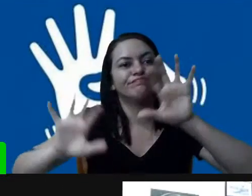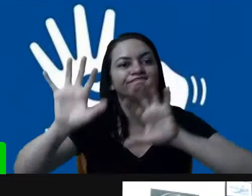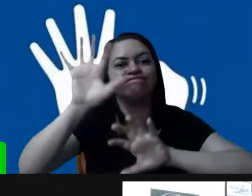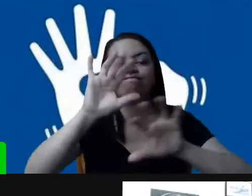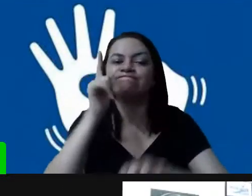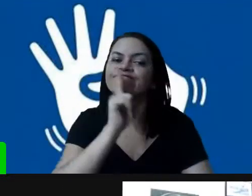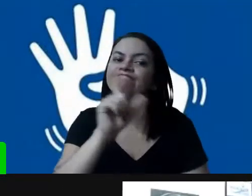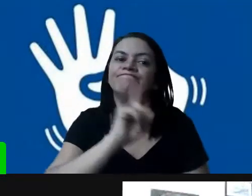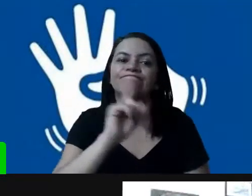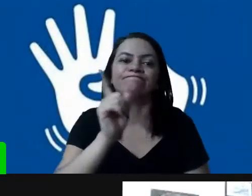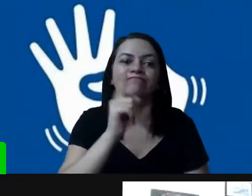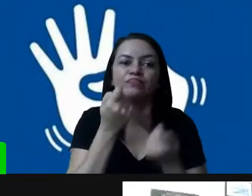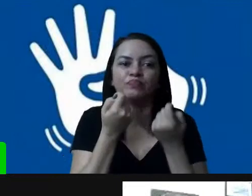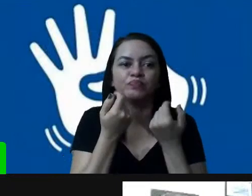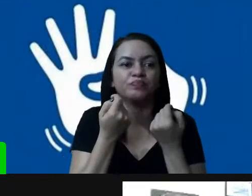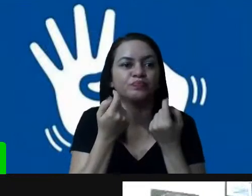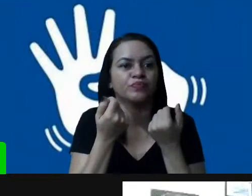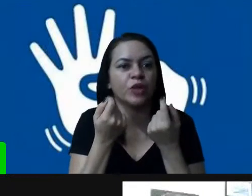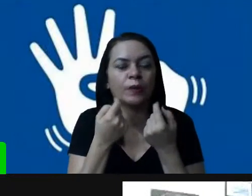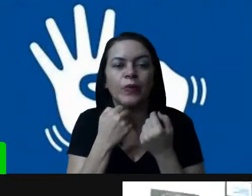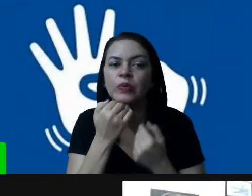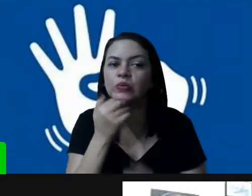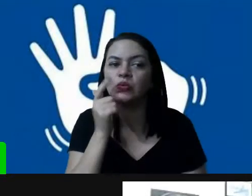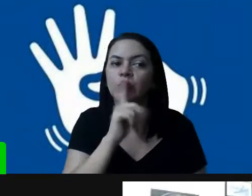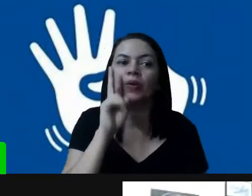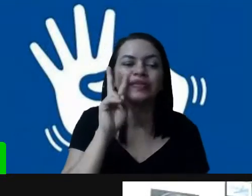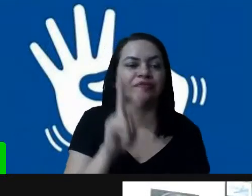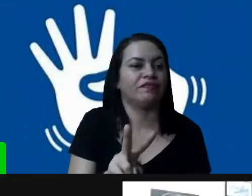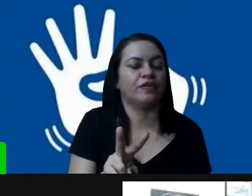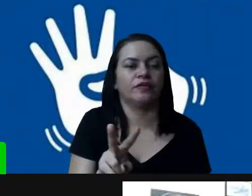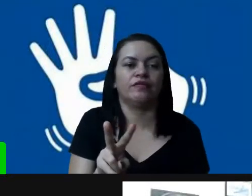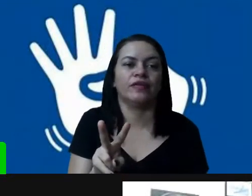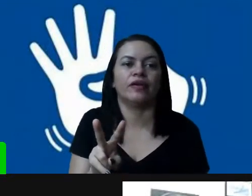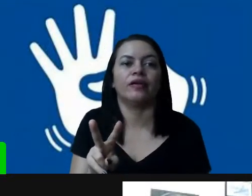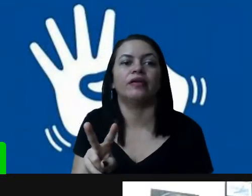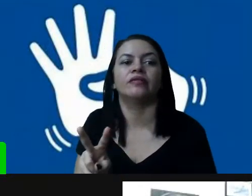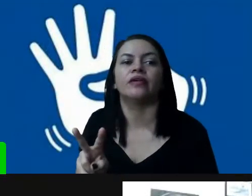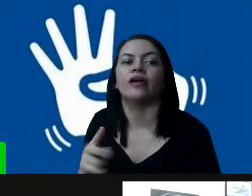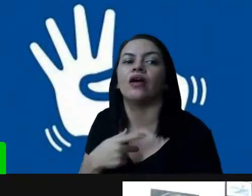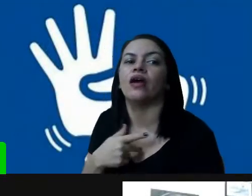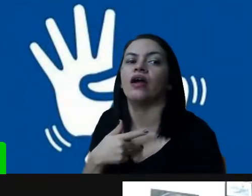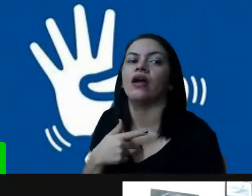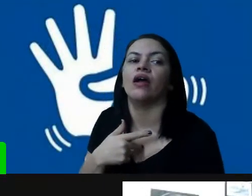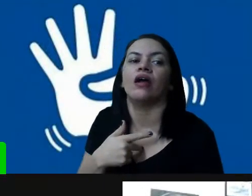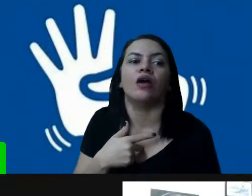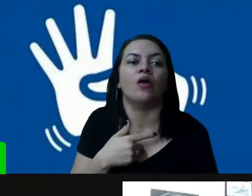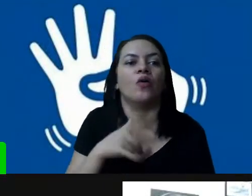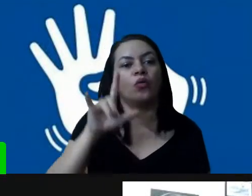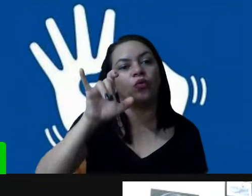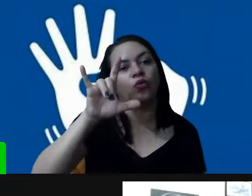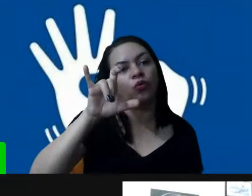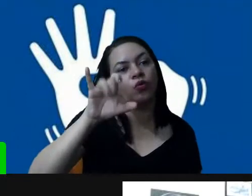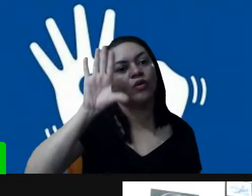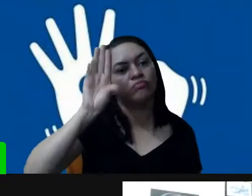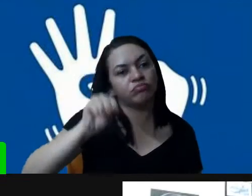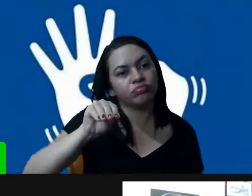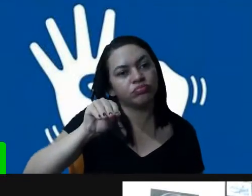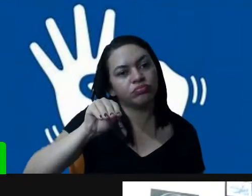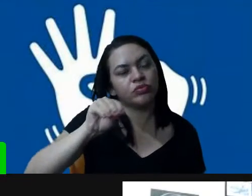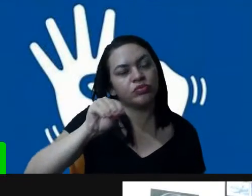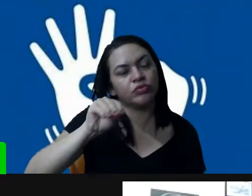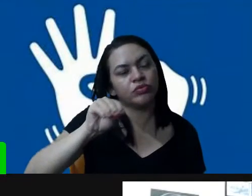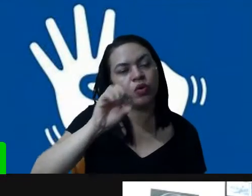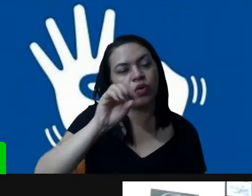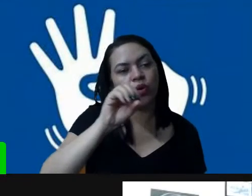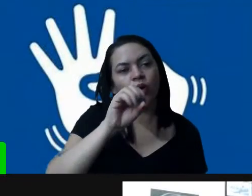o som bem pouco. Então, eu desliguei o dedo do Instagram e do OBS e estou